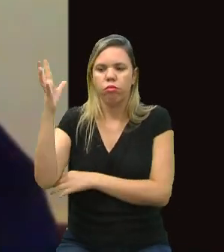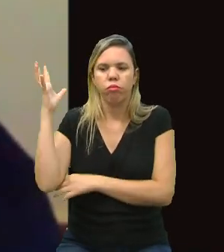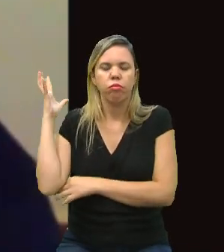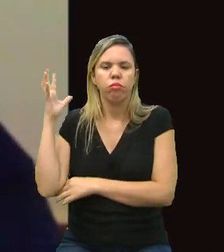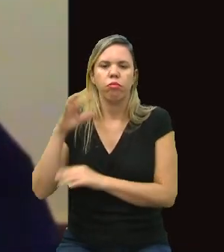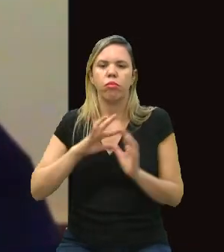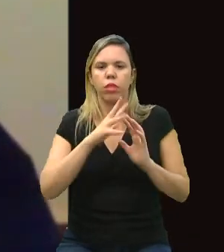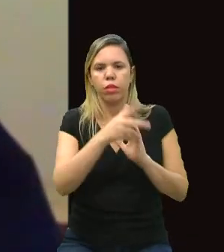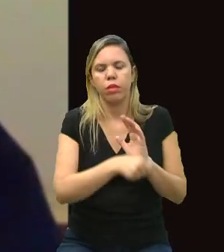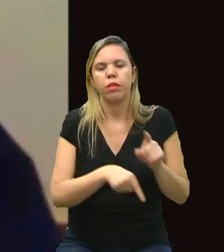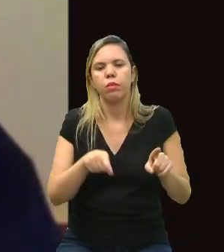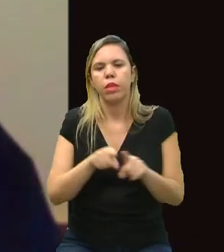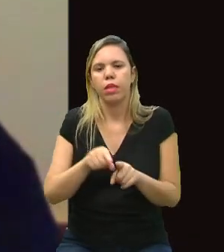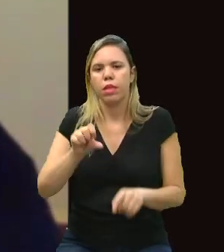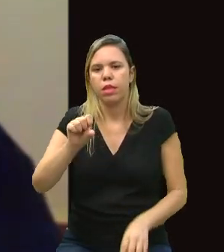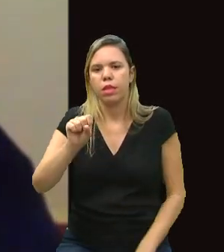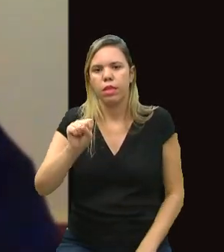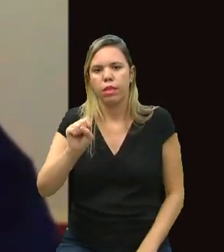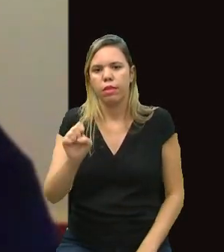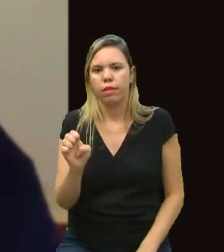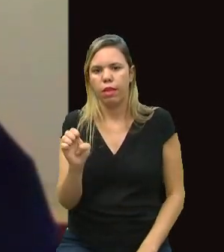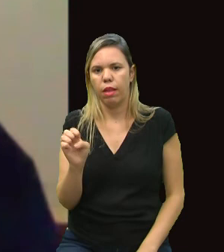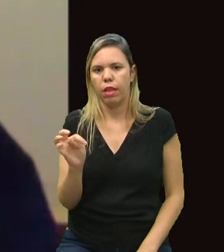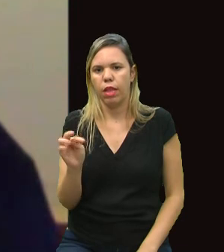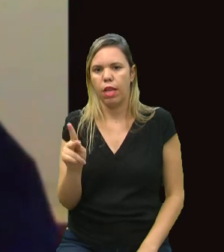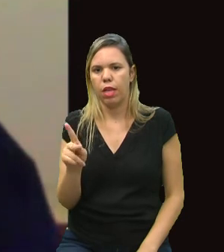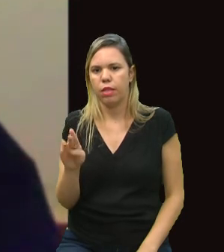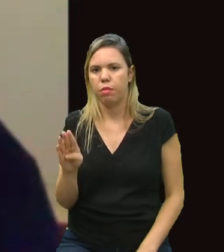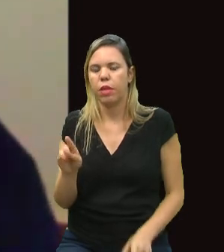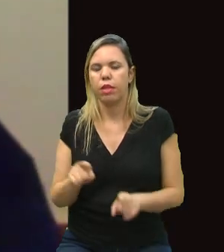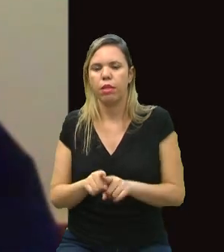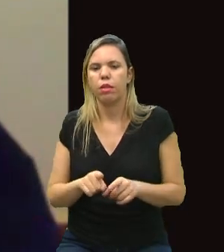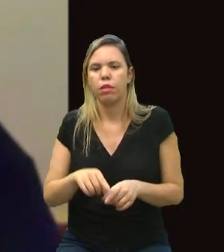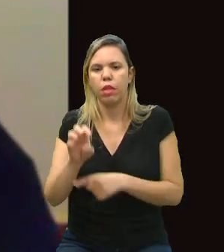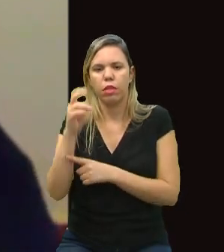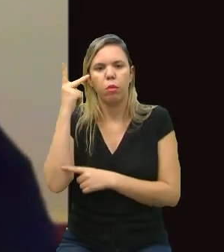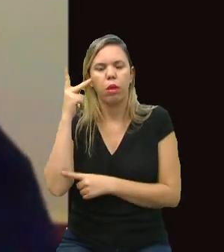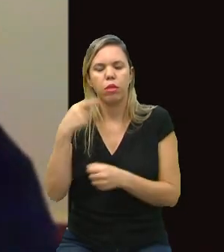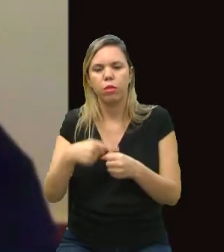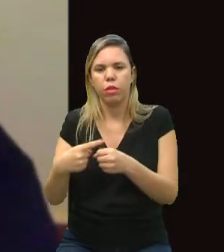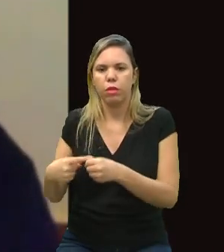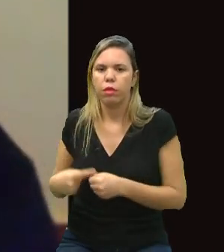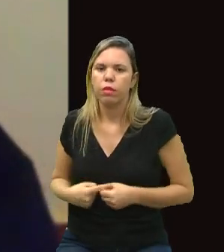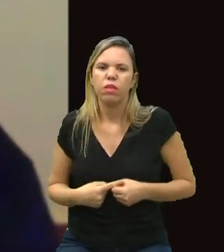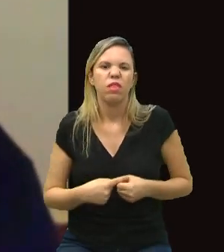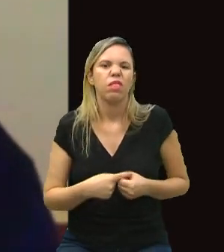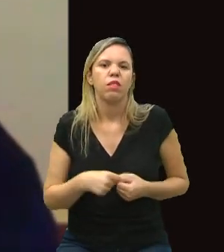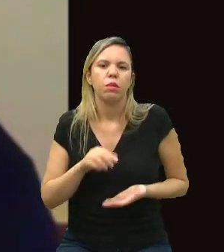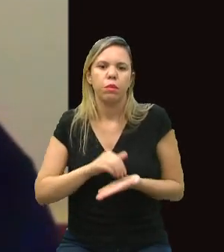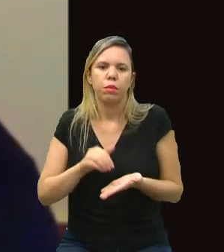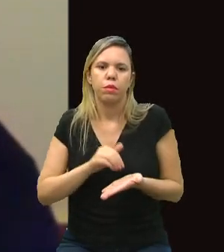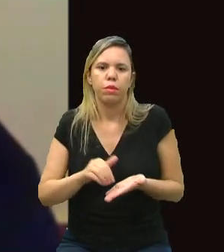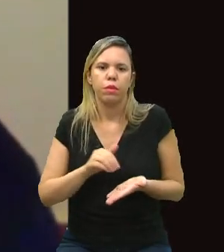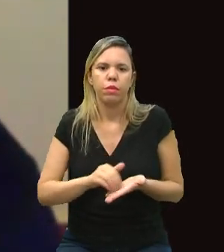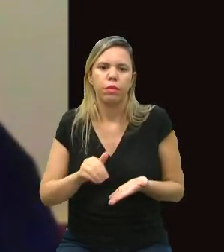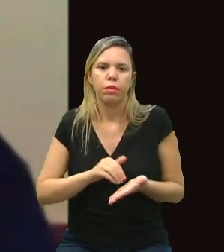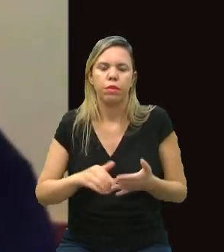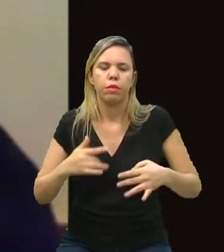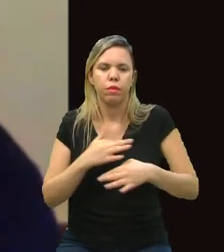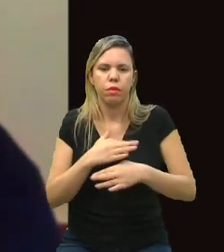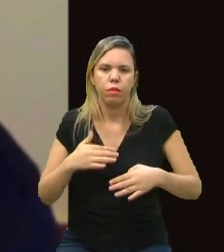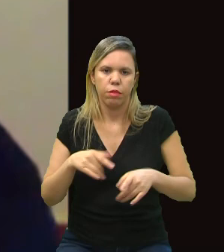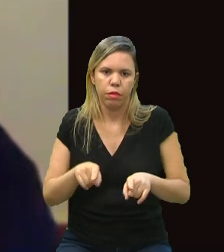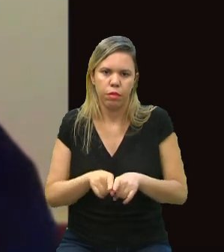município, órgãos, secretarias de mobilidade, que vão efetuar políticas como rodízio